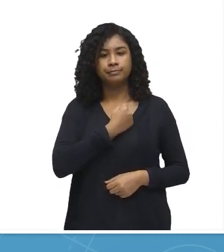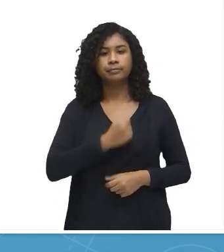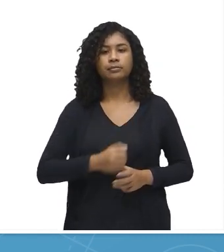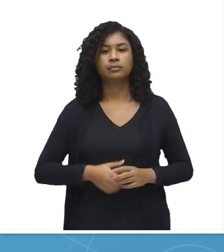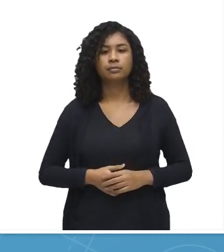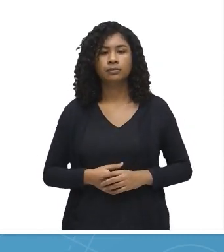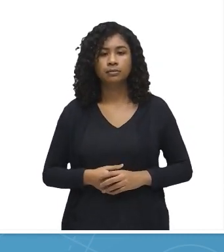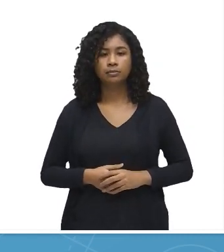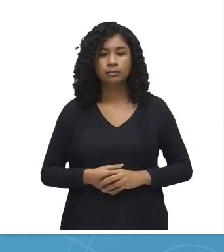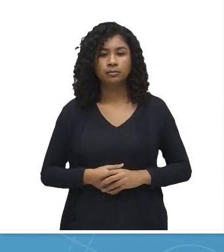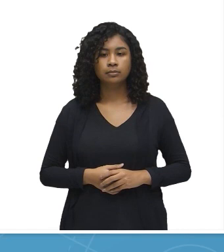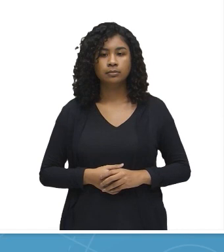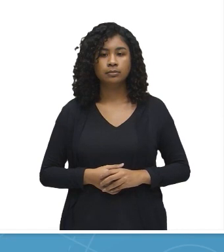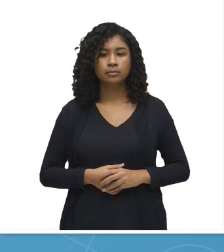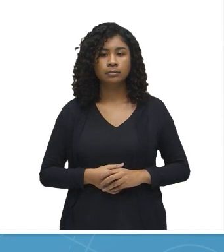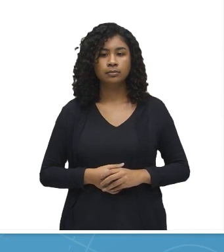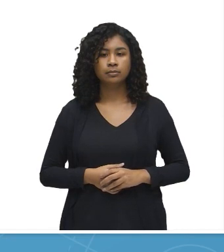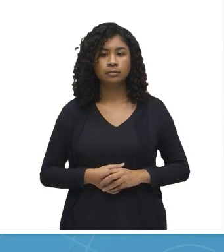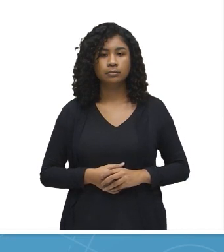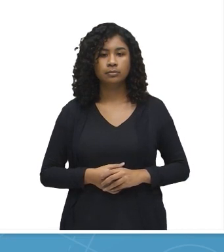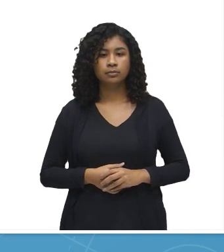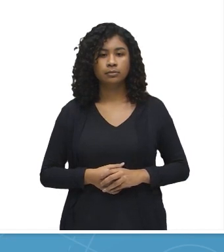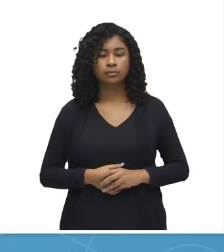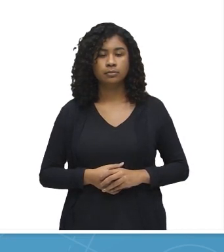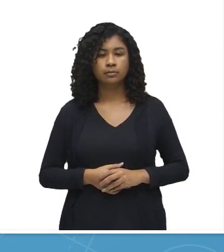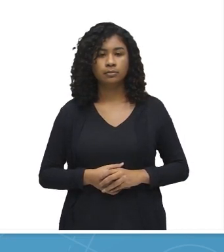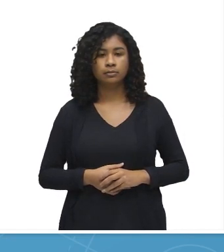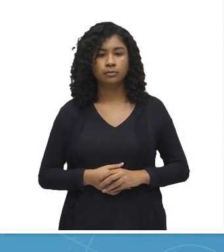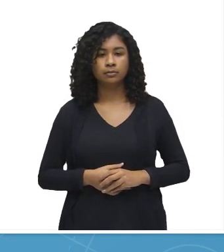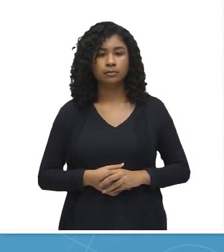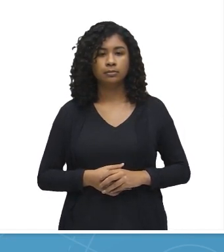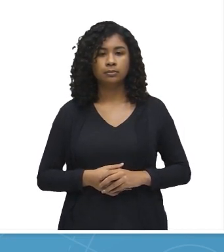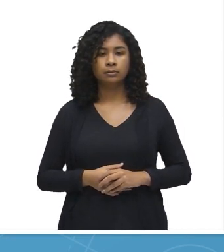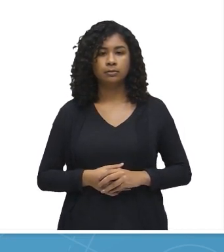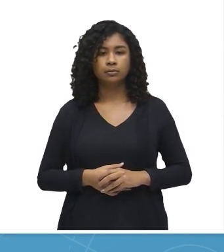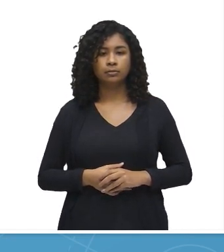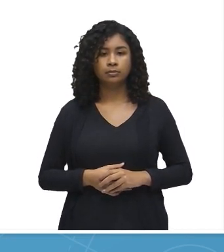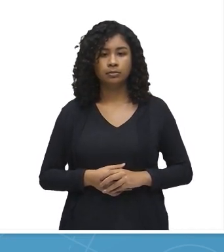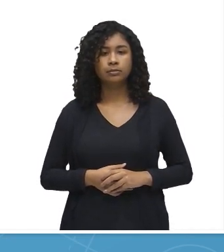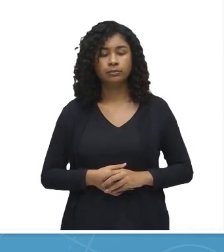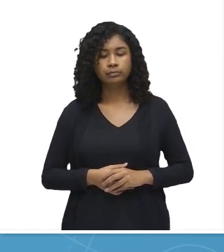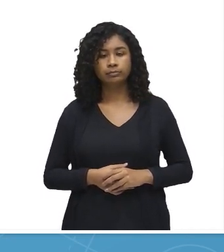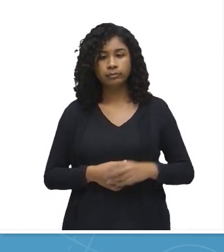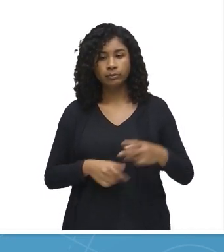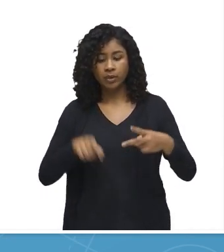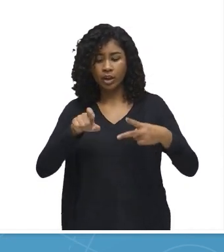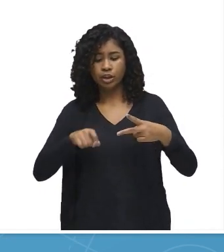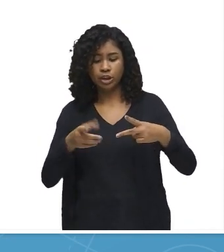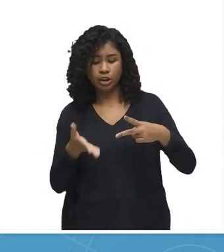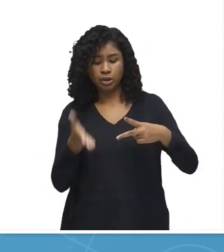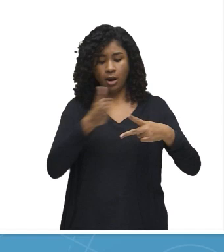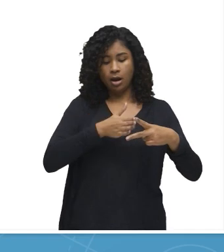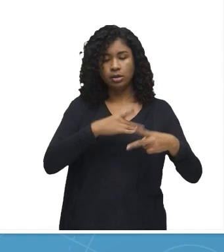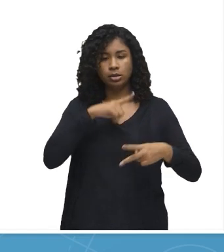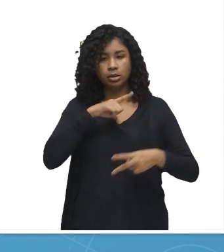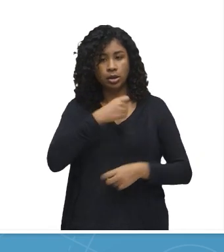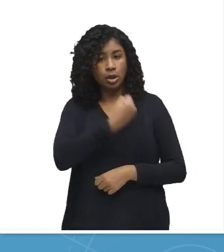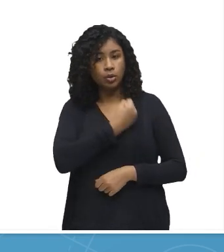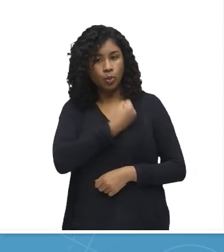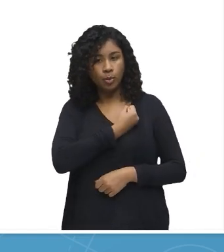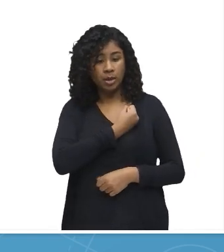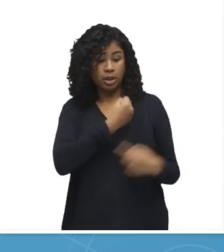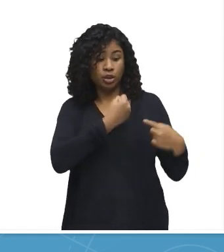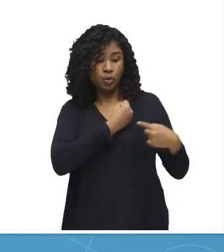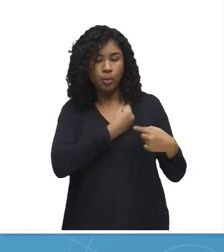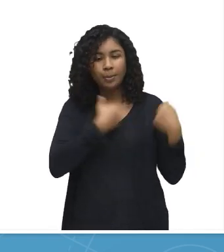número aqui em x ao quadrado, ele precisa ser diferente de zero, tá? É condição necessária, porque se não for